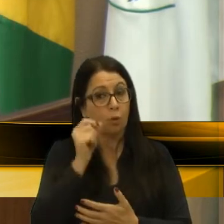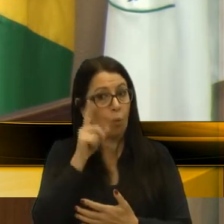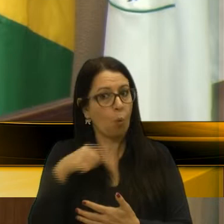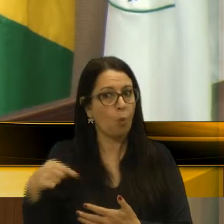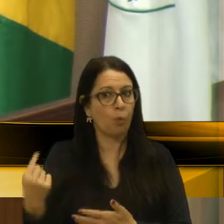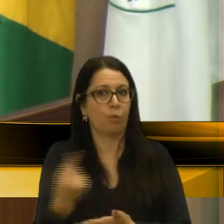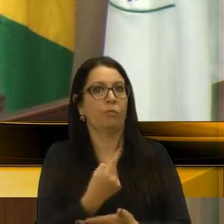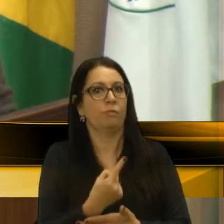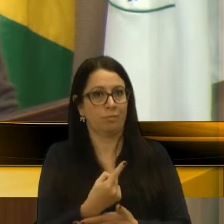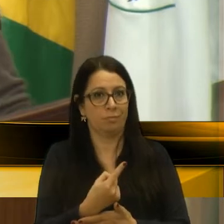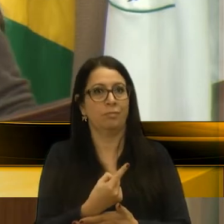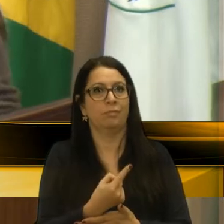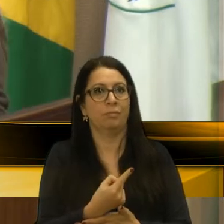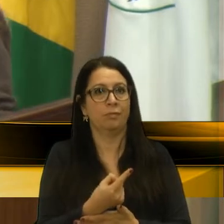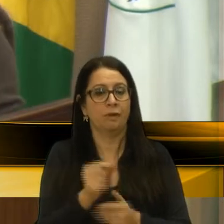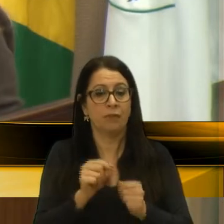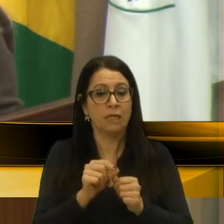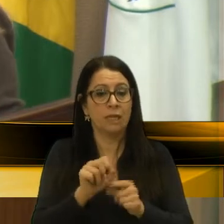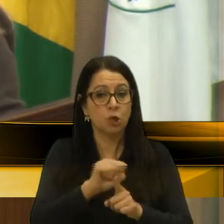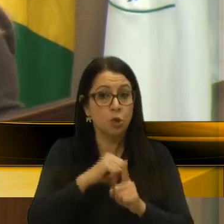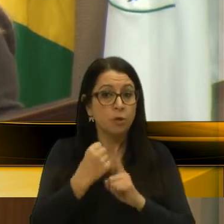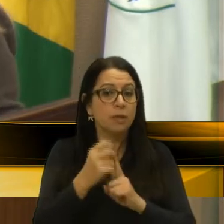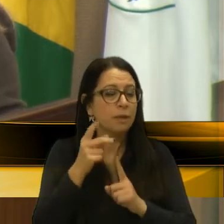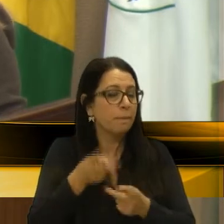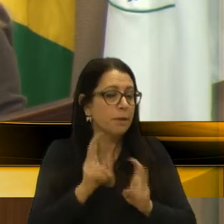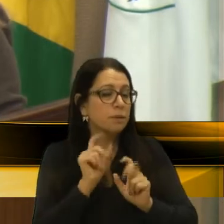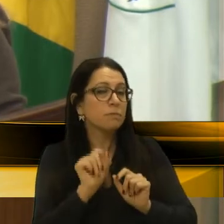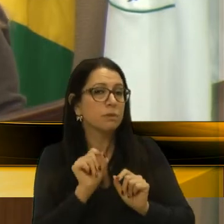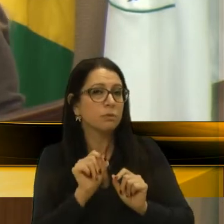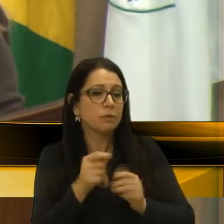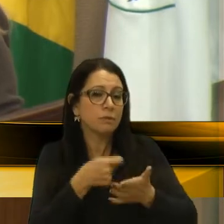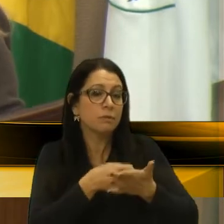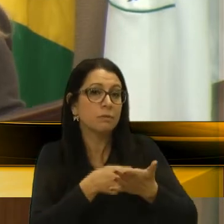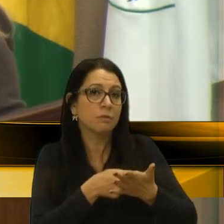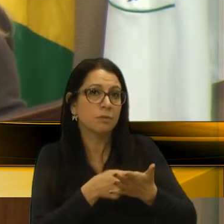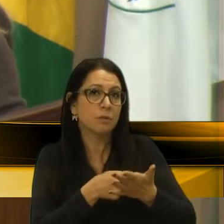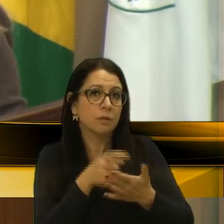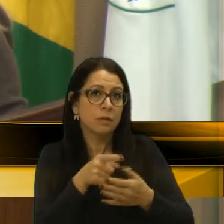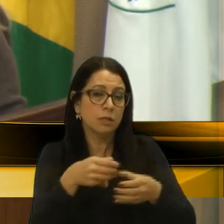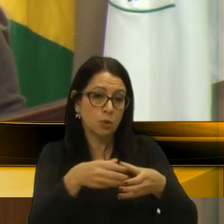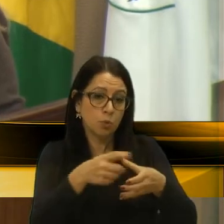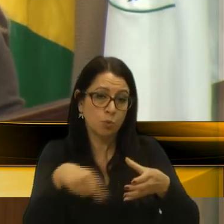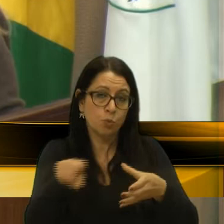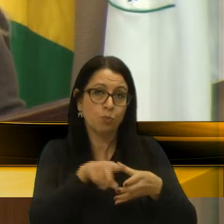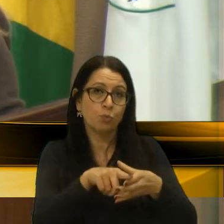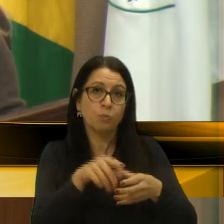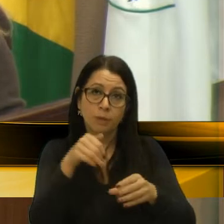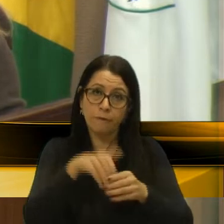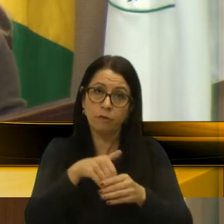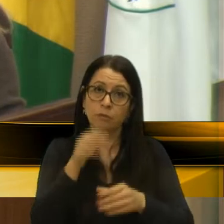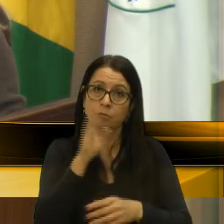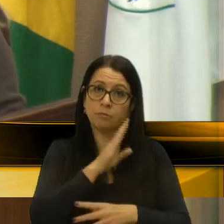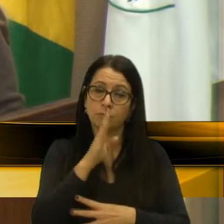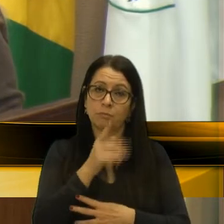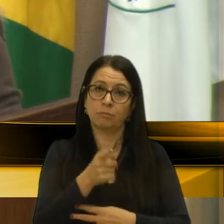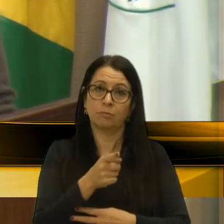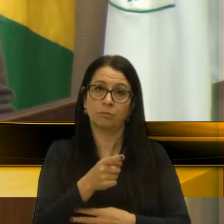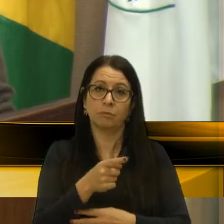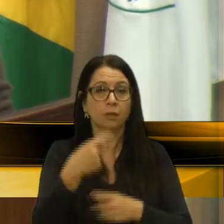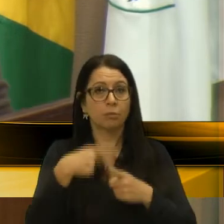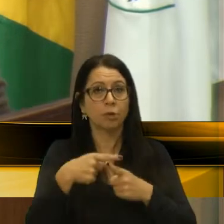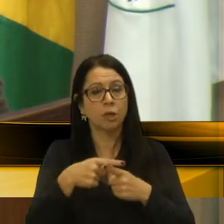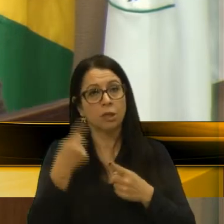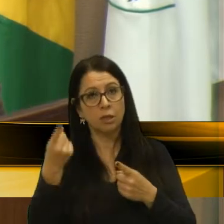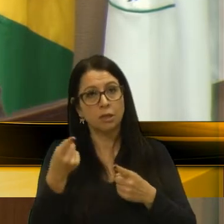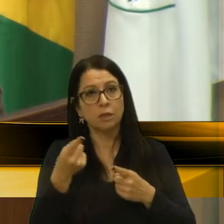né, fazer a sociedade se dar conta que nós temos que exigir que esse pacote seja votado. Ele até, segundo